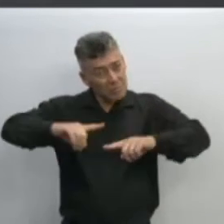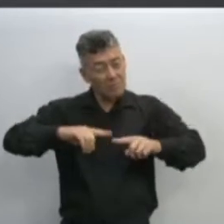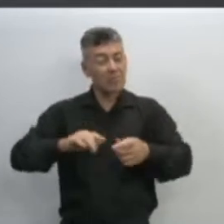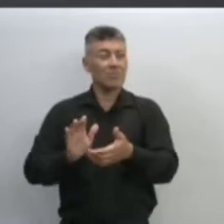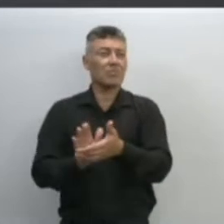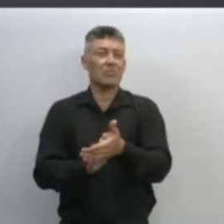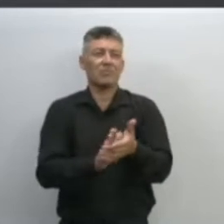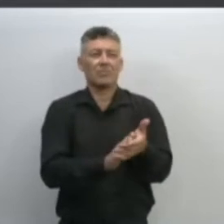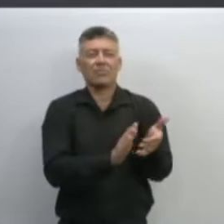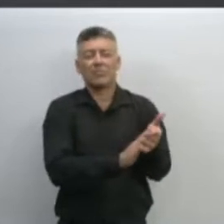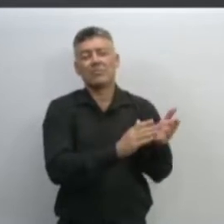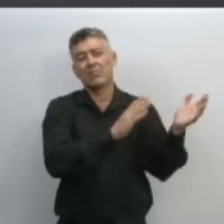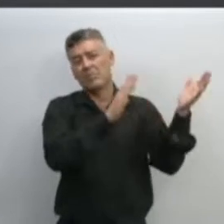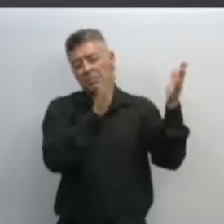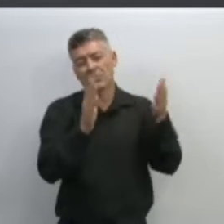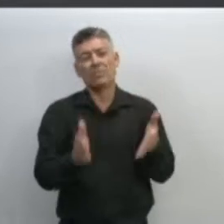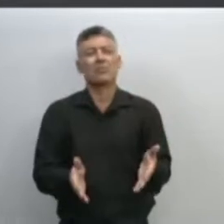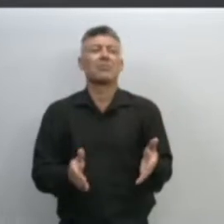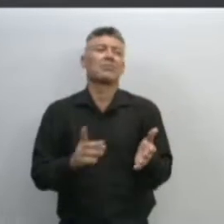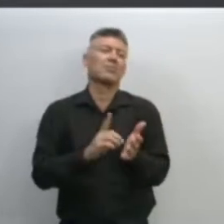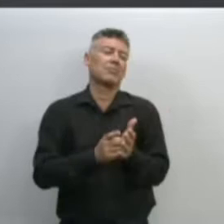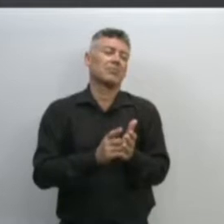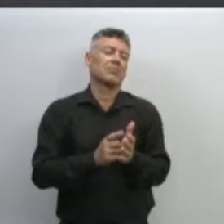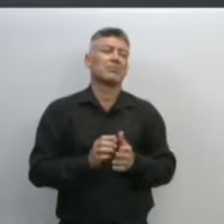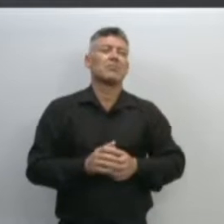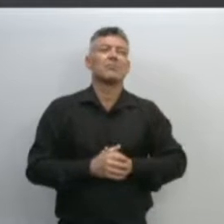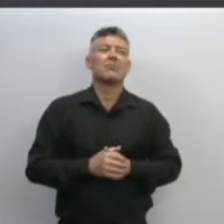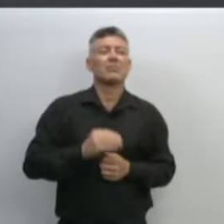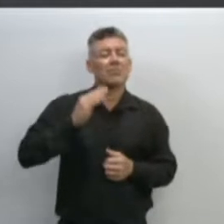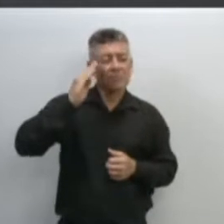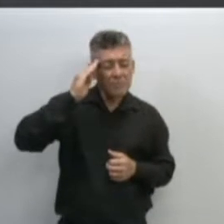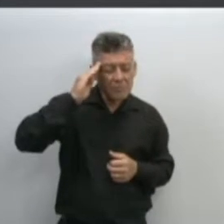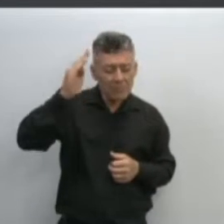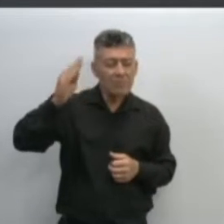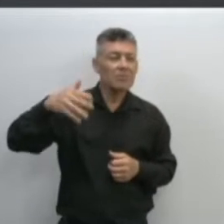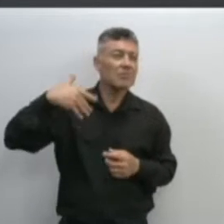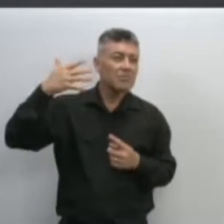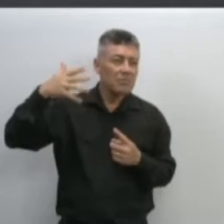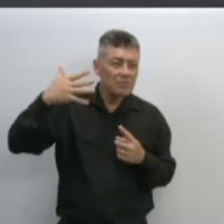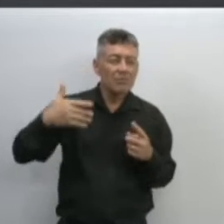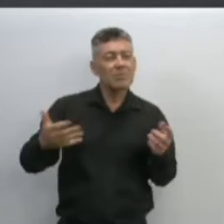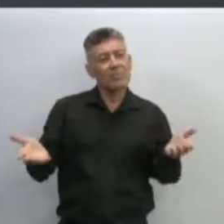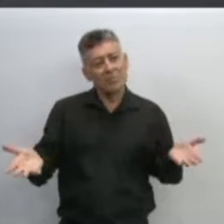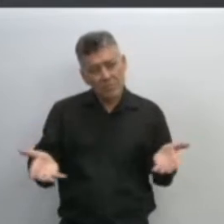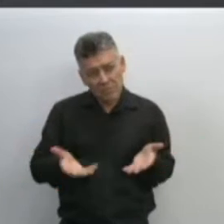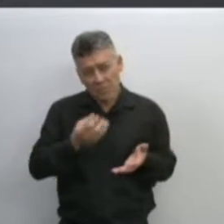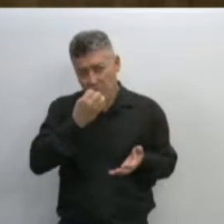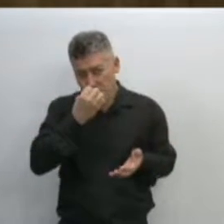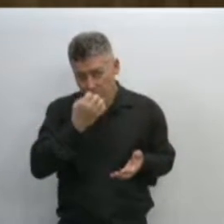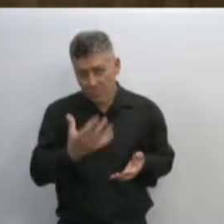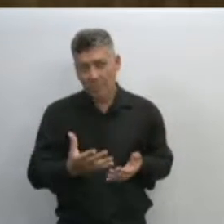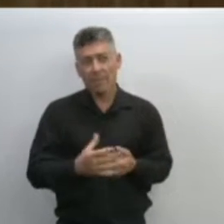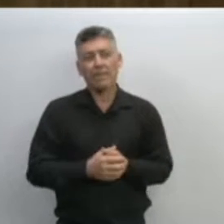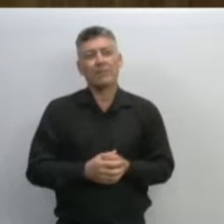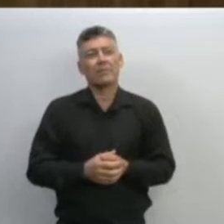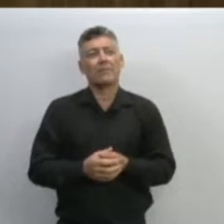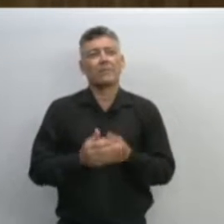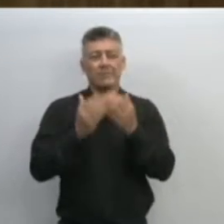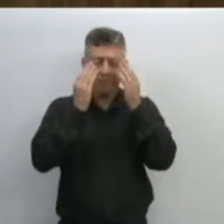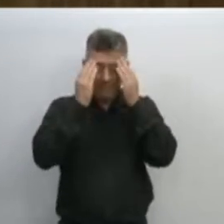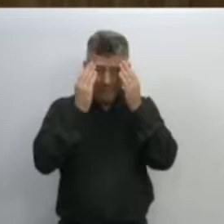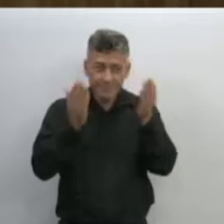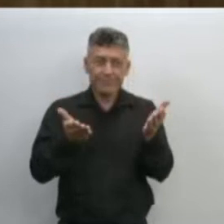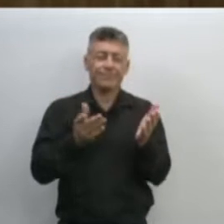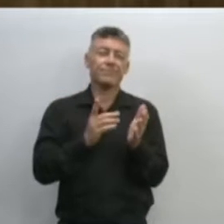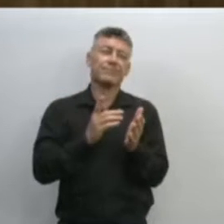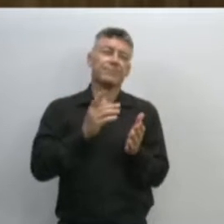parabéns, e trazer o Alecrim como principal discussão hoje aqui na sua fala. Parabéns, obrigado, vereador Ranieri.